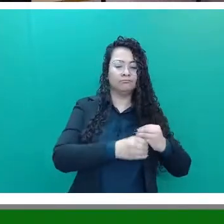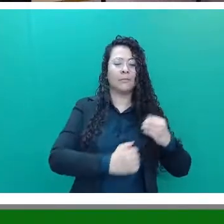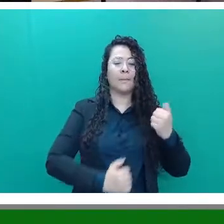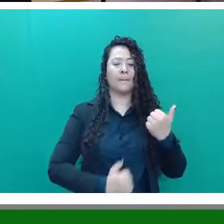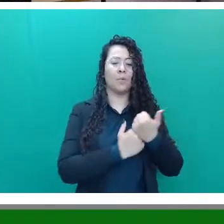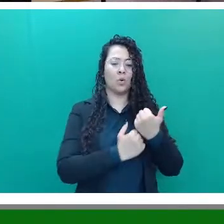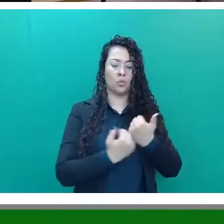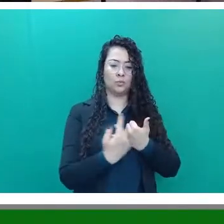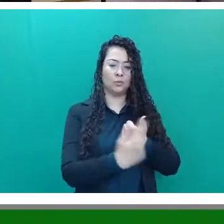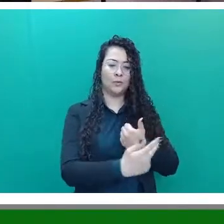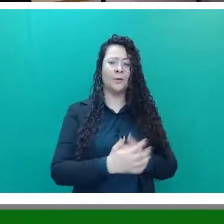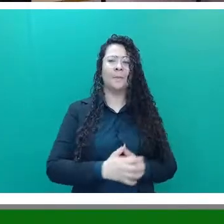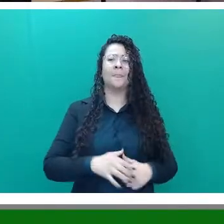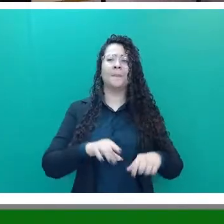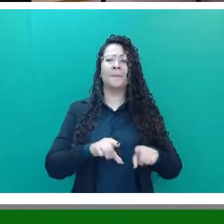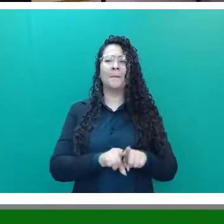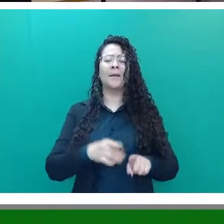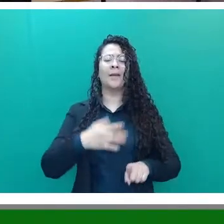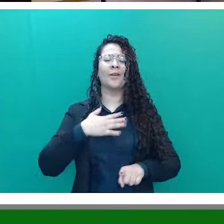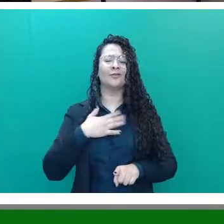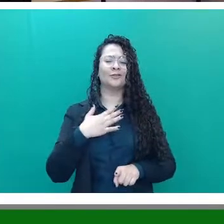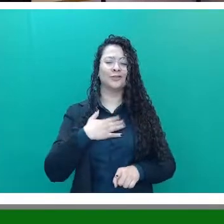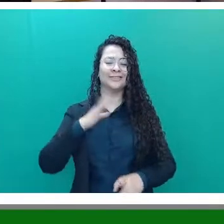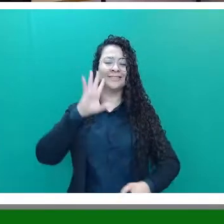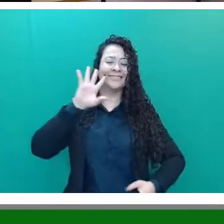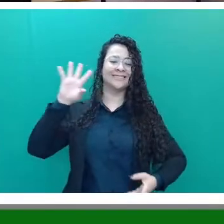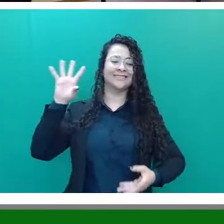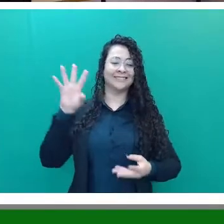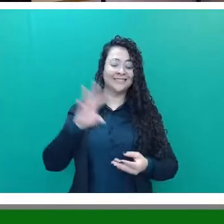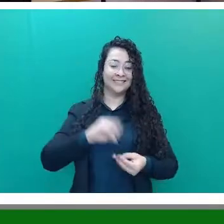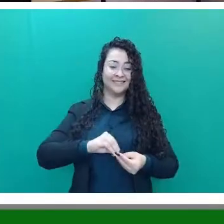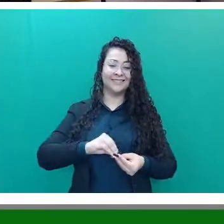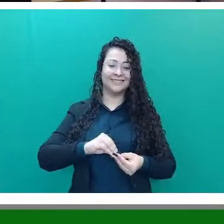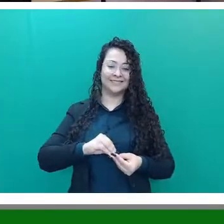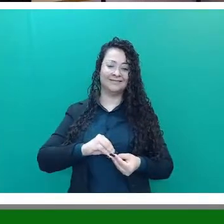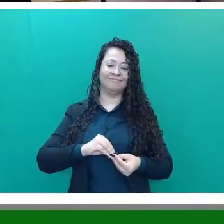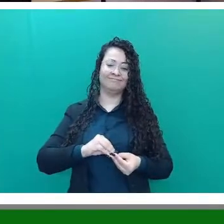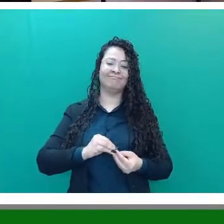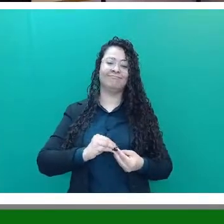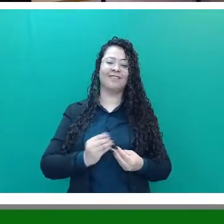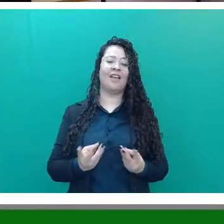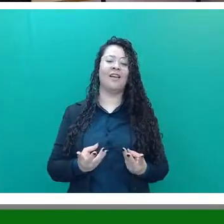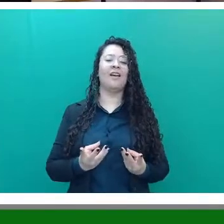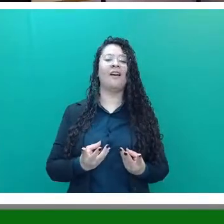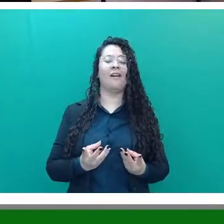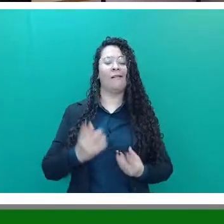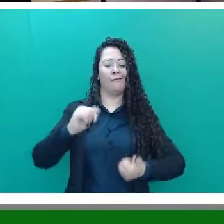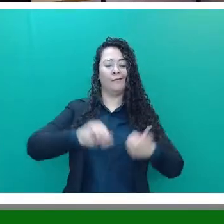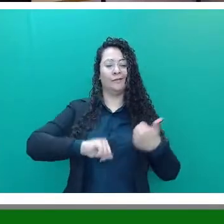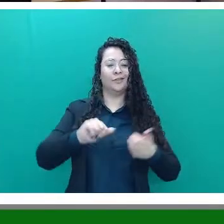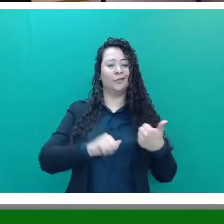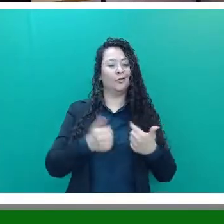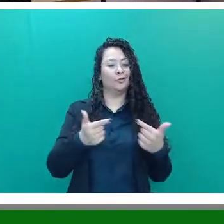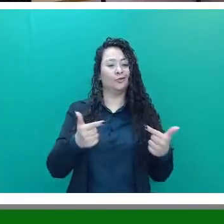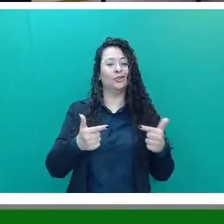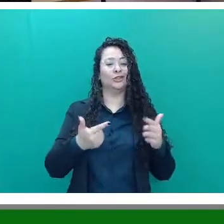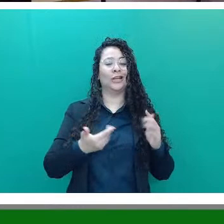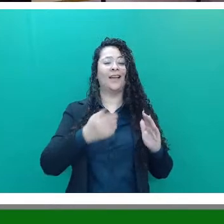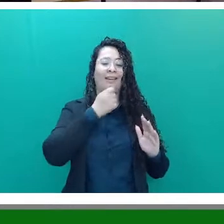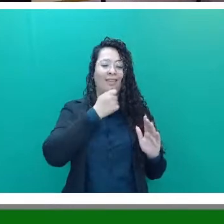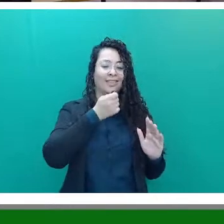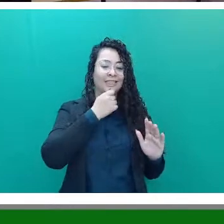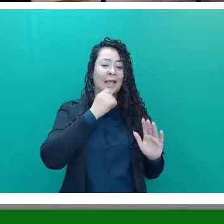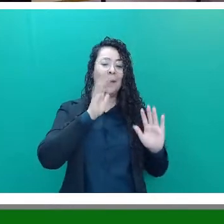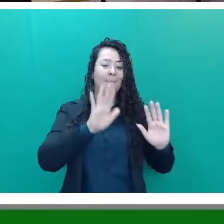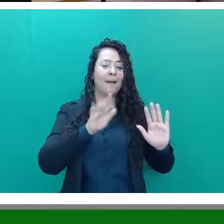também muito da conclusão, na época da qualificação a gente não tinha esse texto, né, você vai